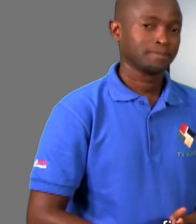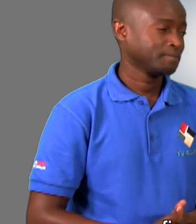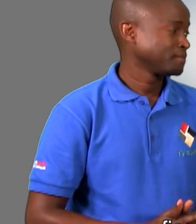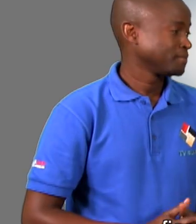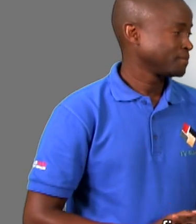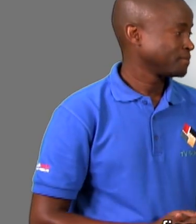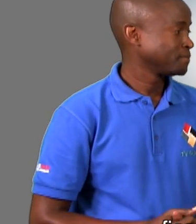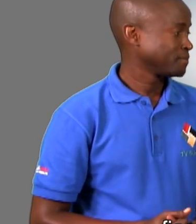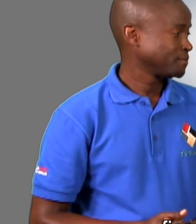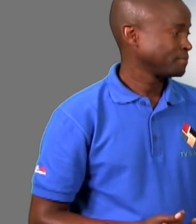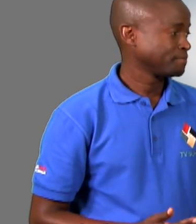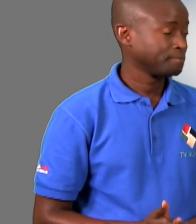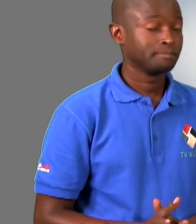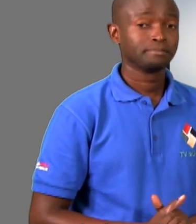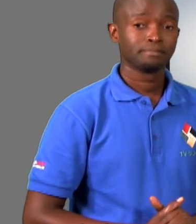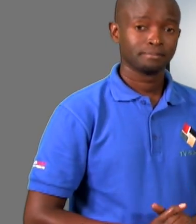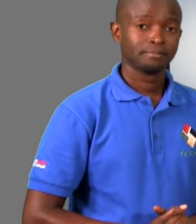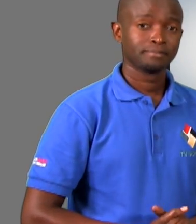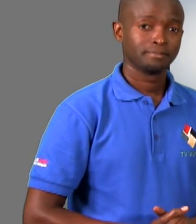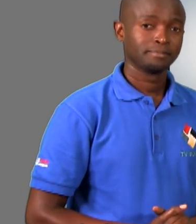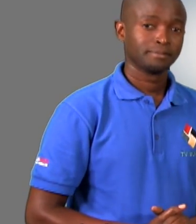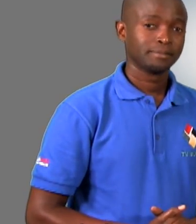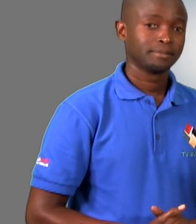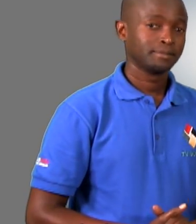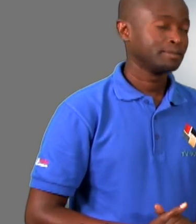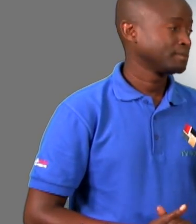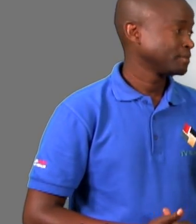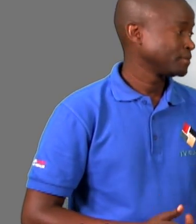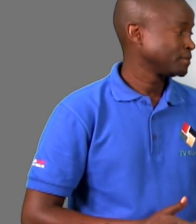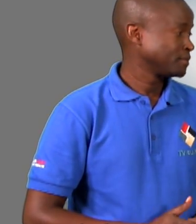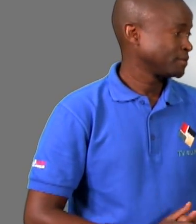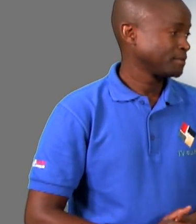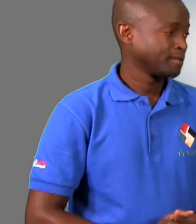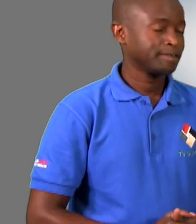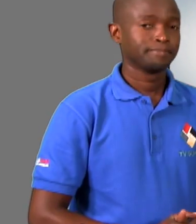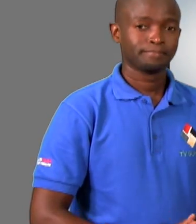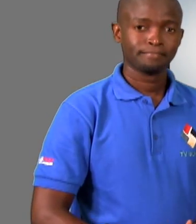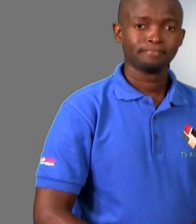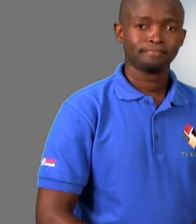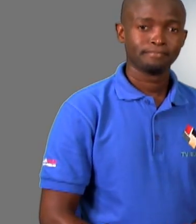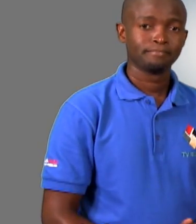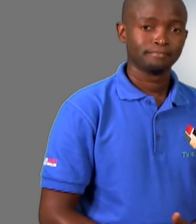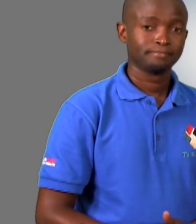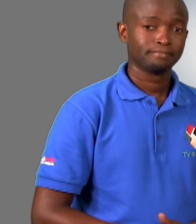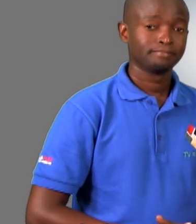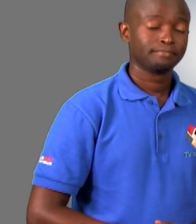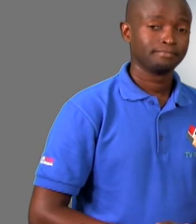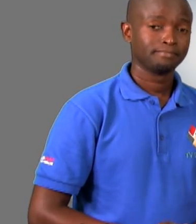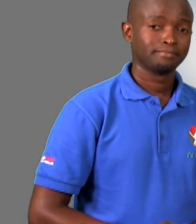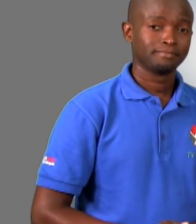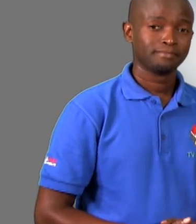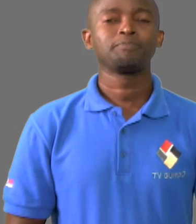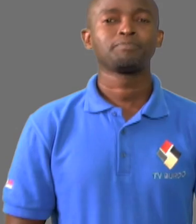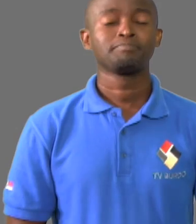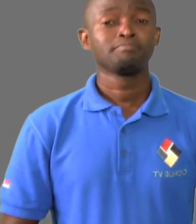ficou a saber da necessidade de fazer testes com regularidade para detetar ou prevenir o cancro do colo